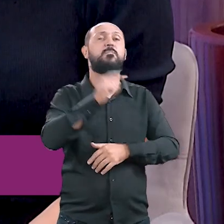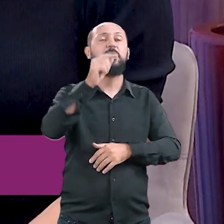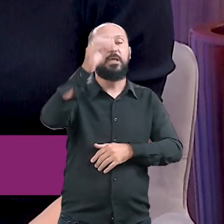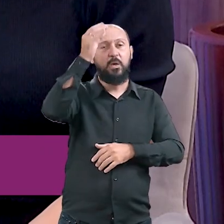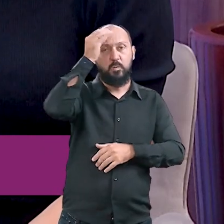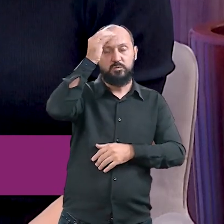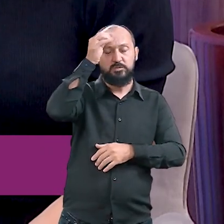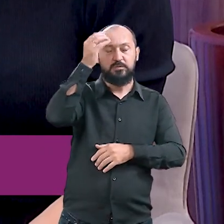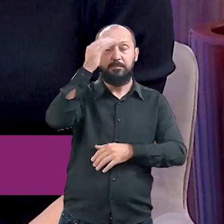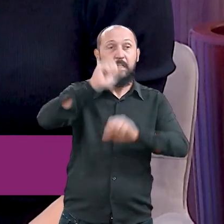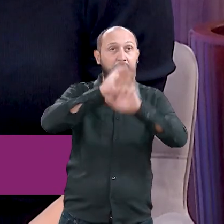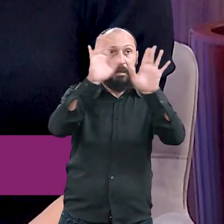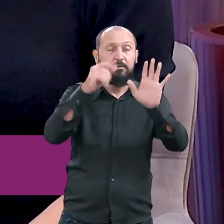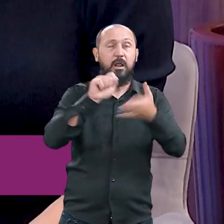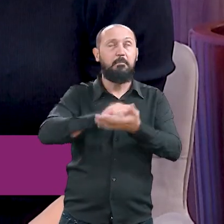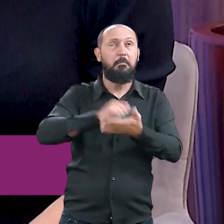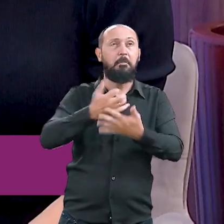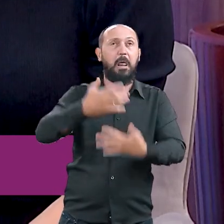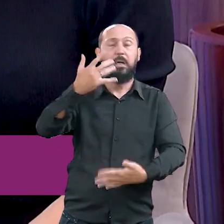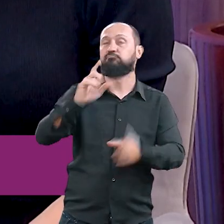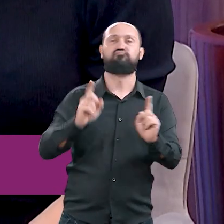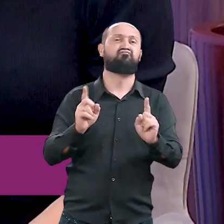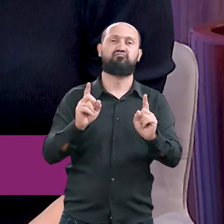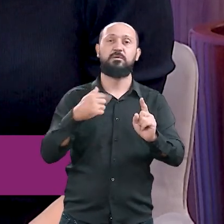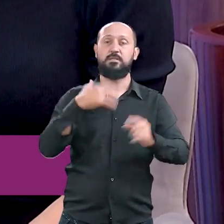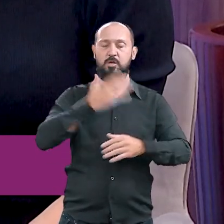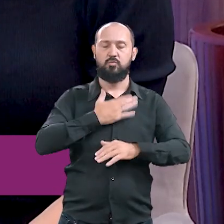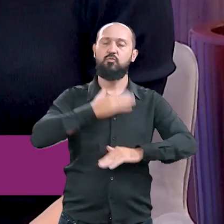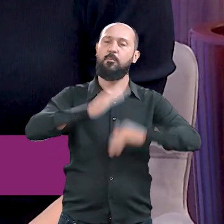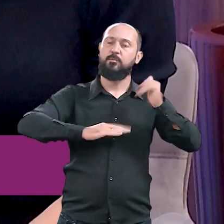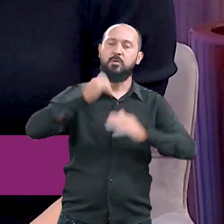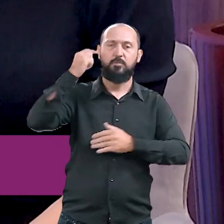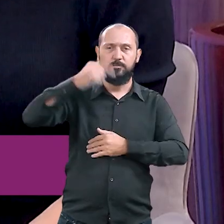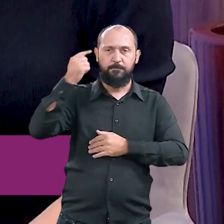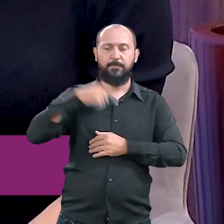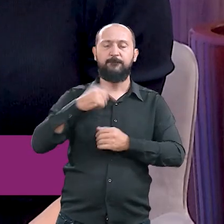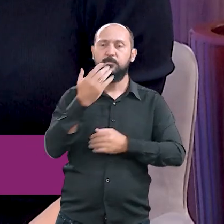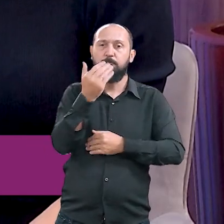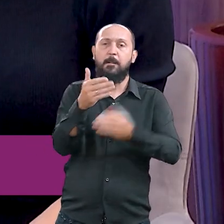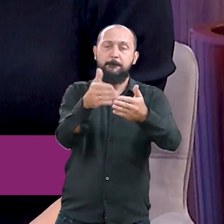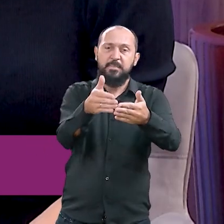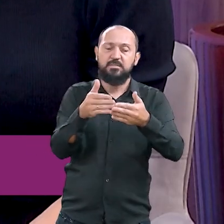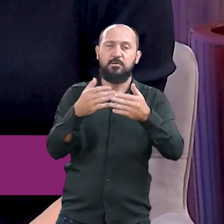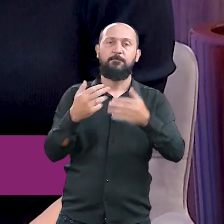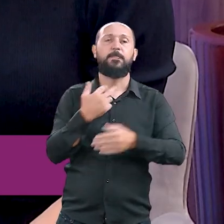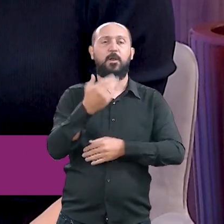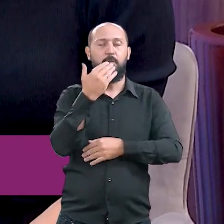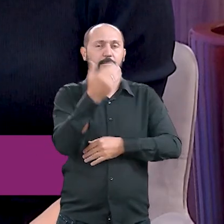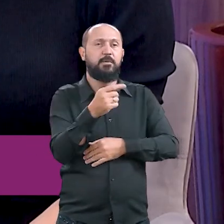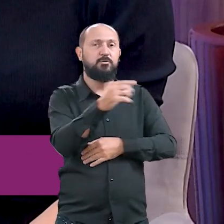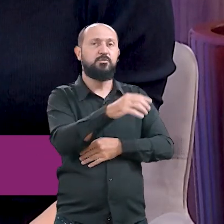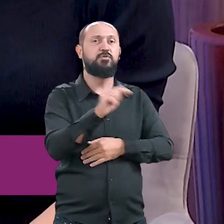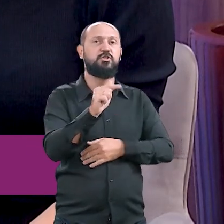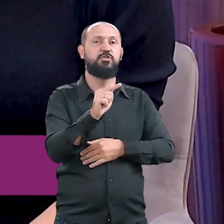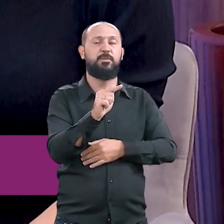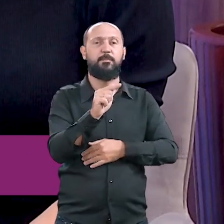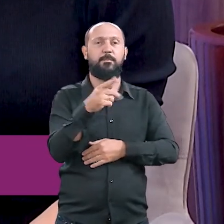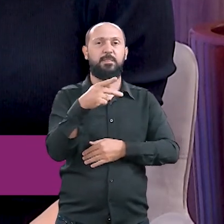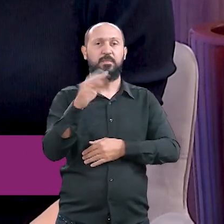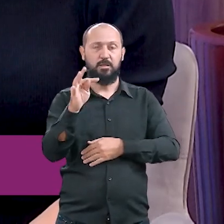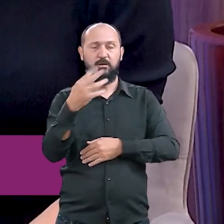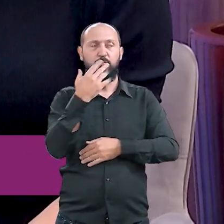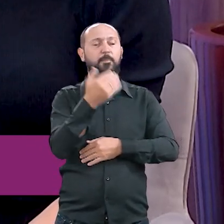ela te gera uma resposta. Você pode mandar um trecho de um texto, ela pode elaborar um texto mais longo para você. Você